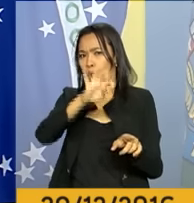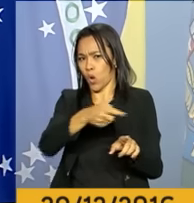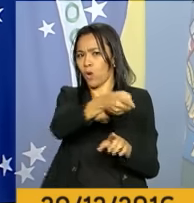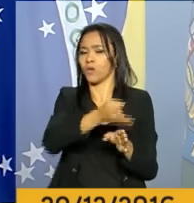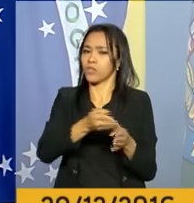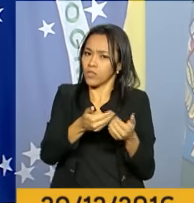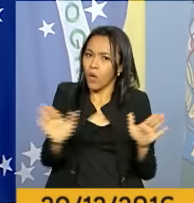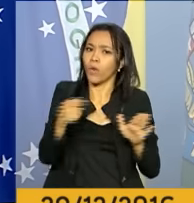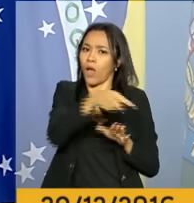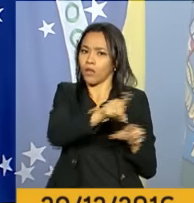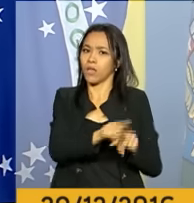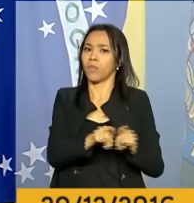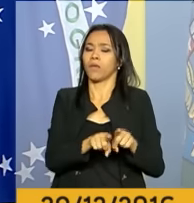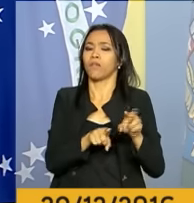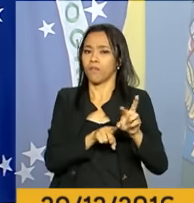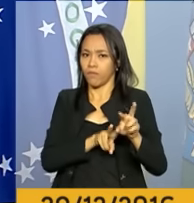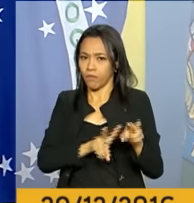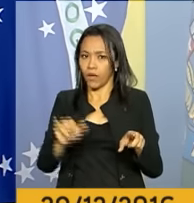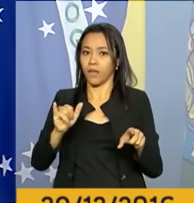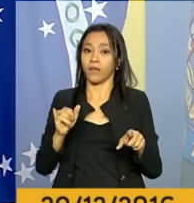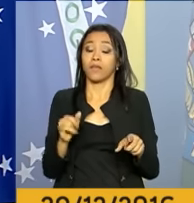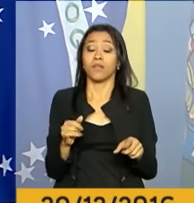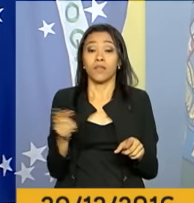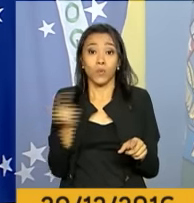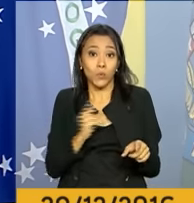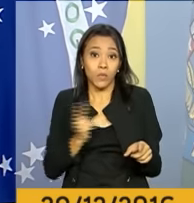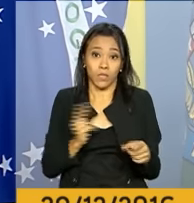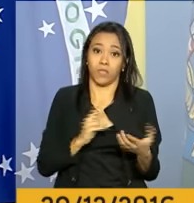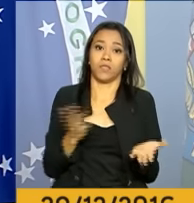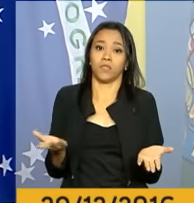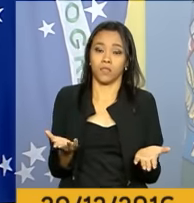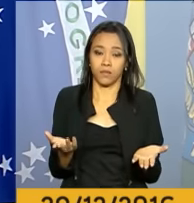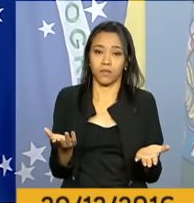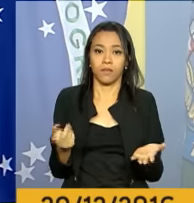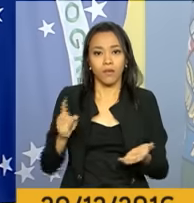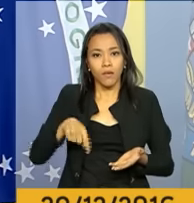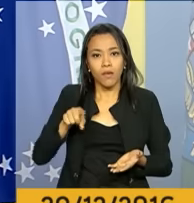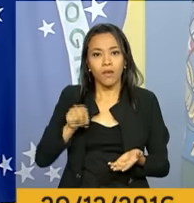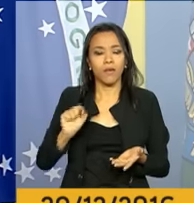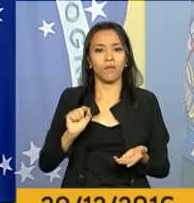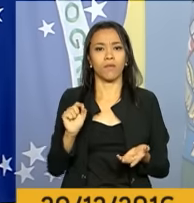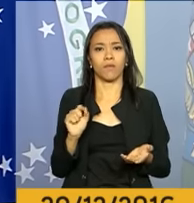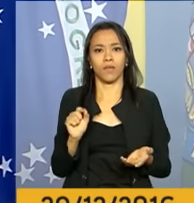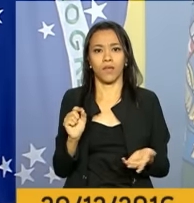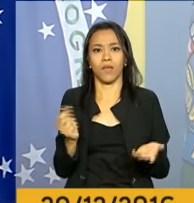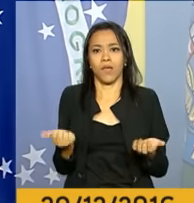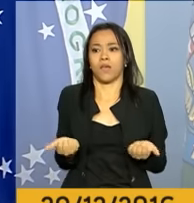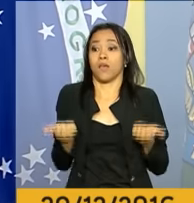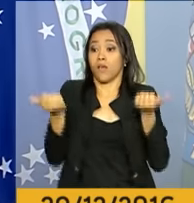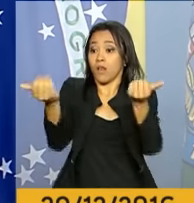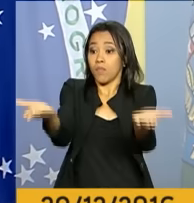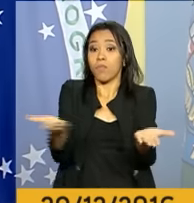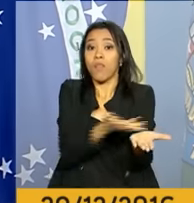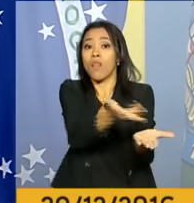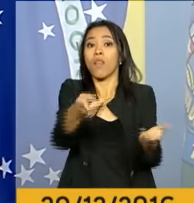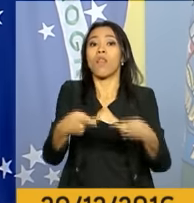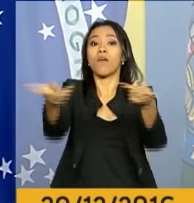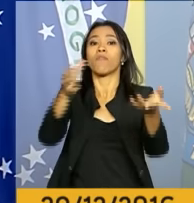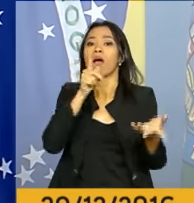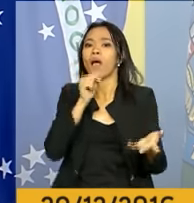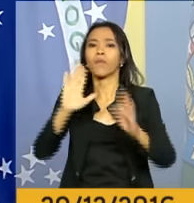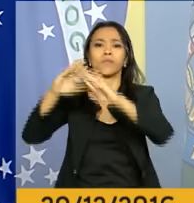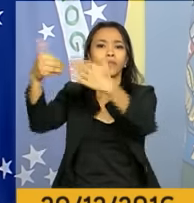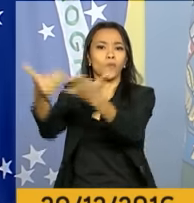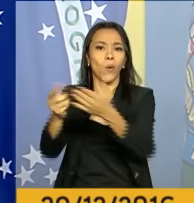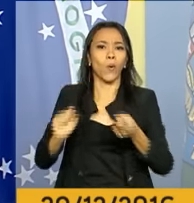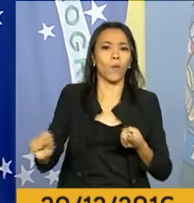Nordeste mas há situações mais emergenciais que é exatamente prover as necessidades de água nas escolas nas